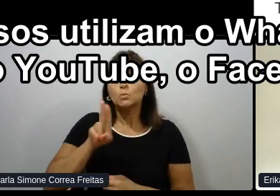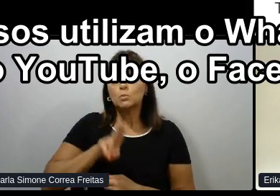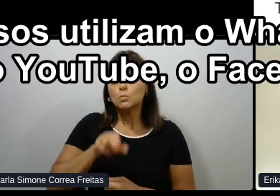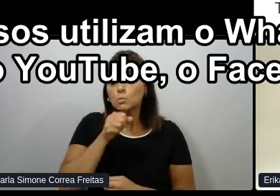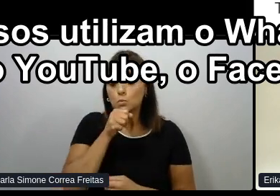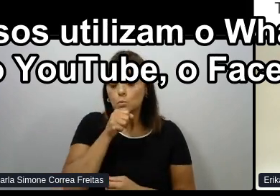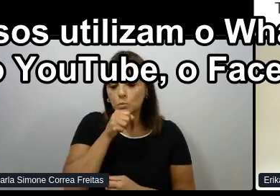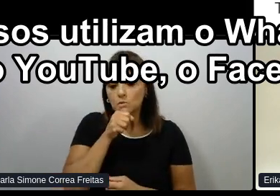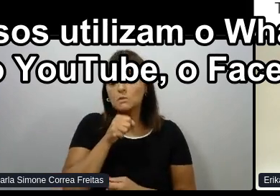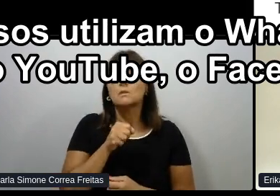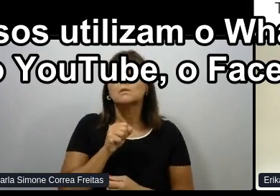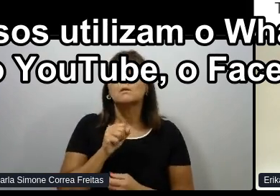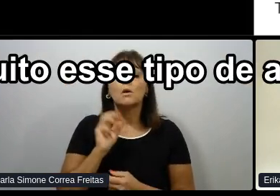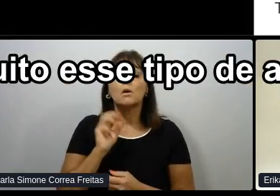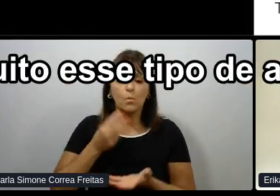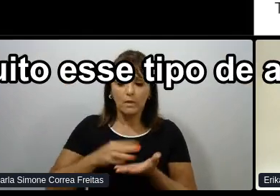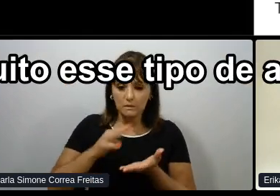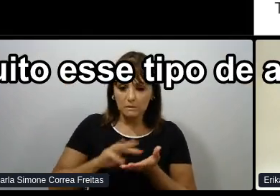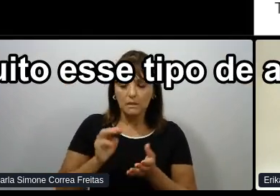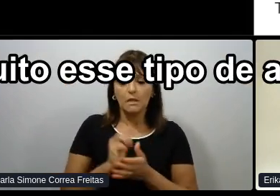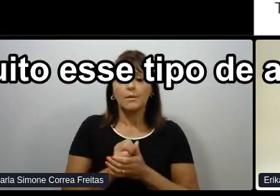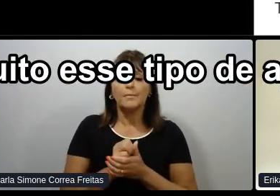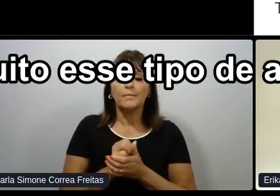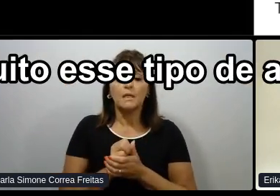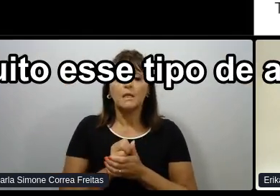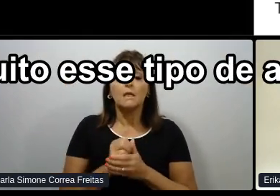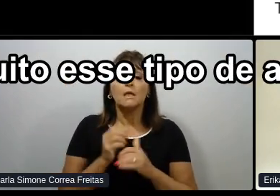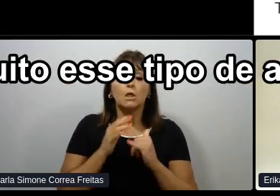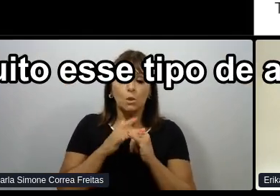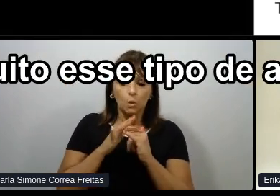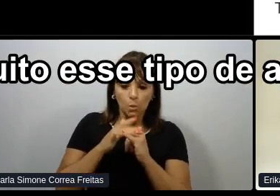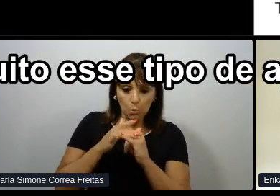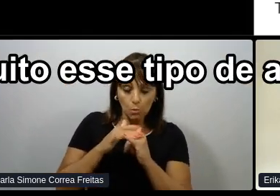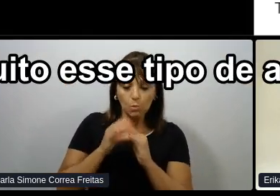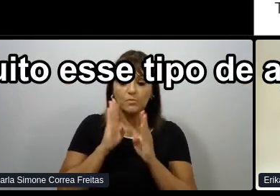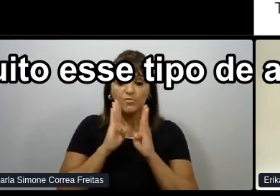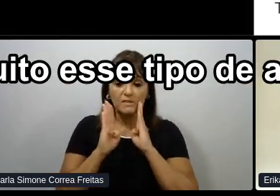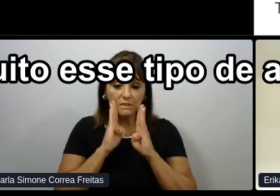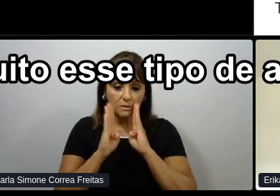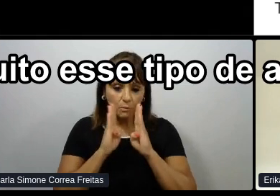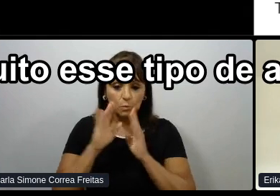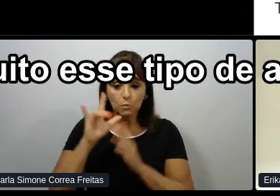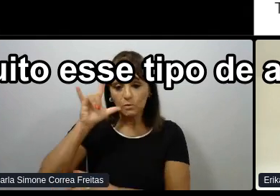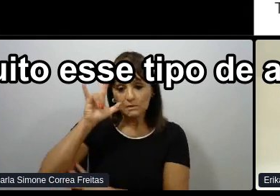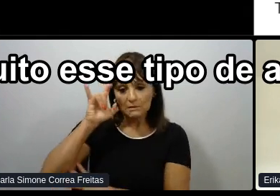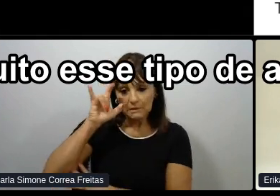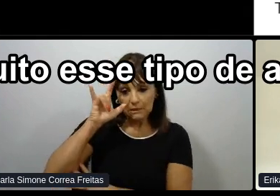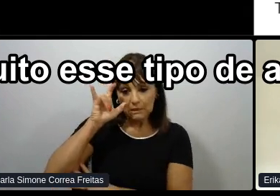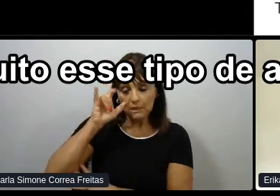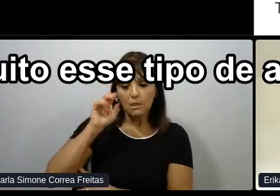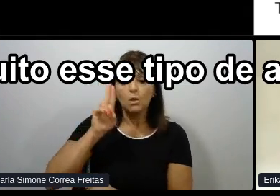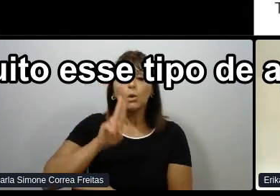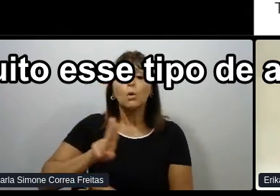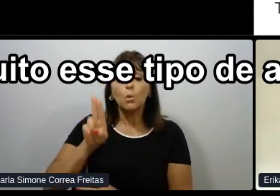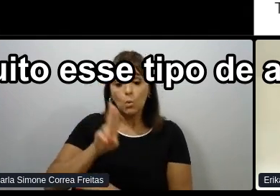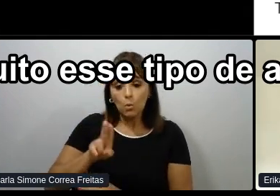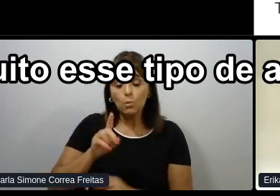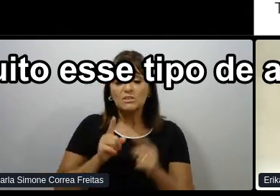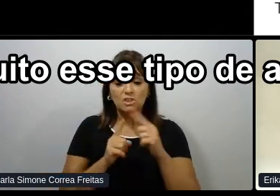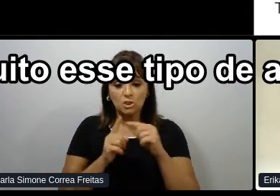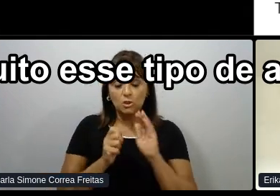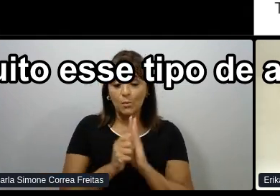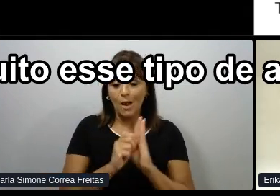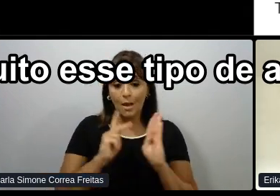conhecidos. E a maior dificuldade para 21% dos entrevistados são acessar um site ou baixar um aplicativo específico. Então, se eles